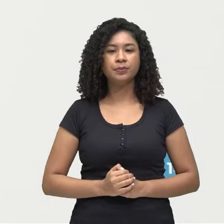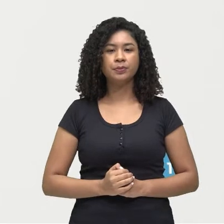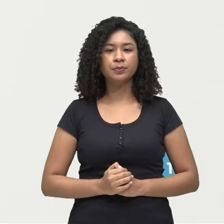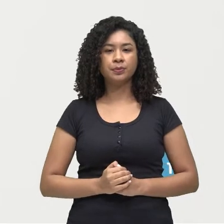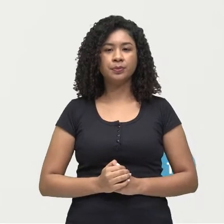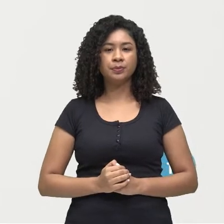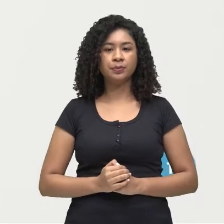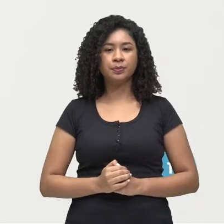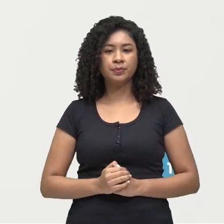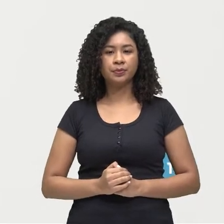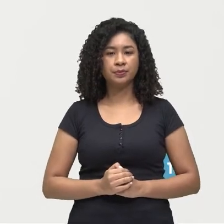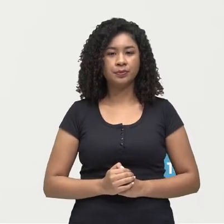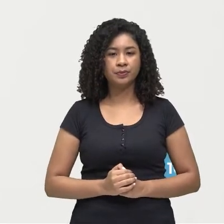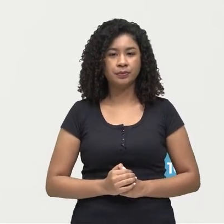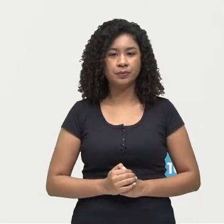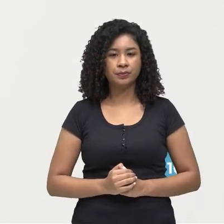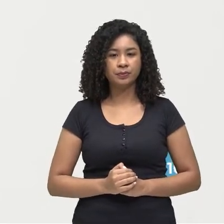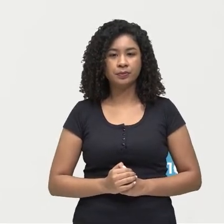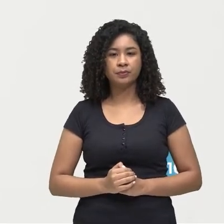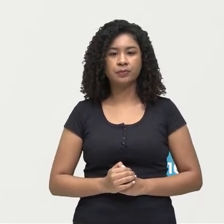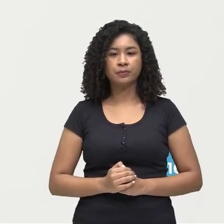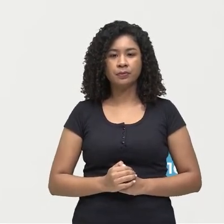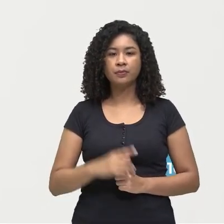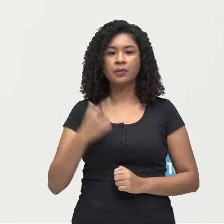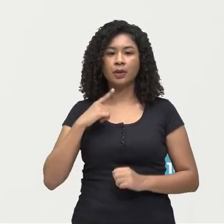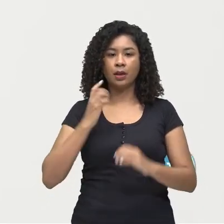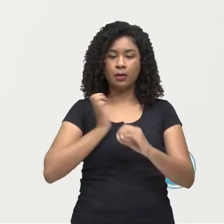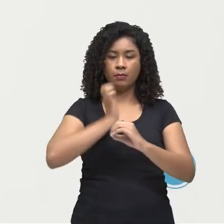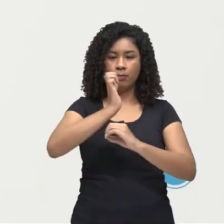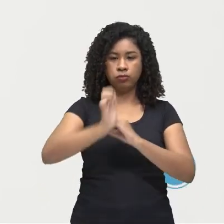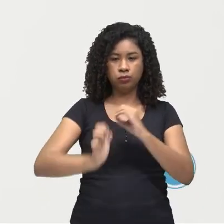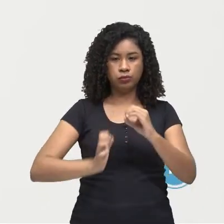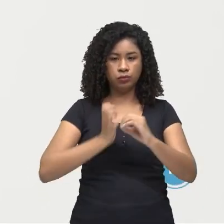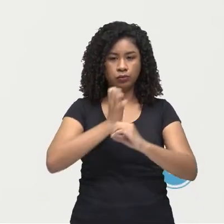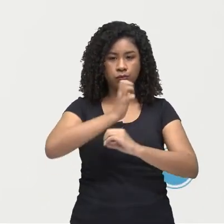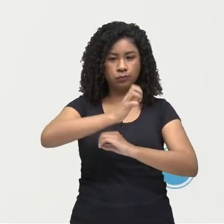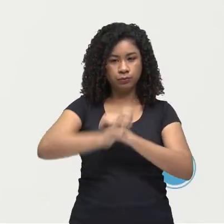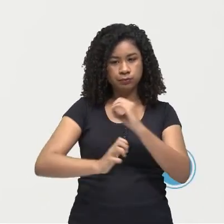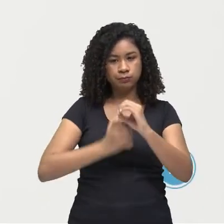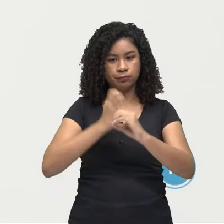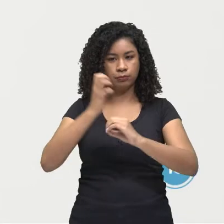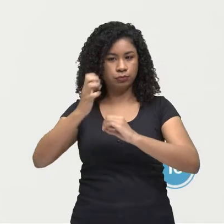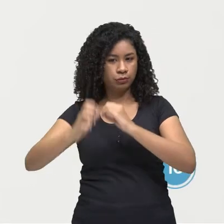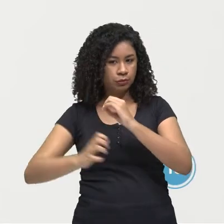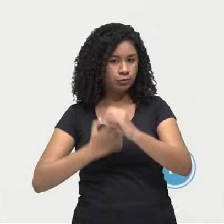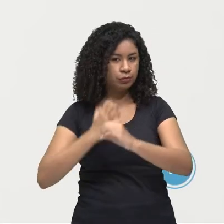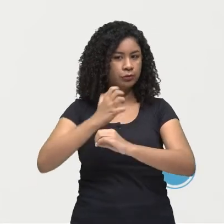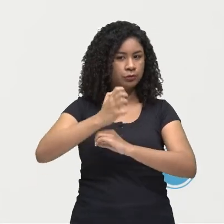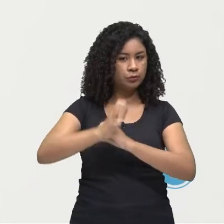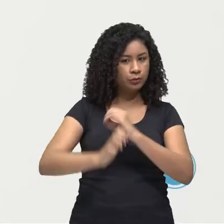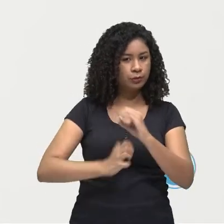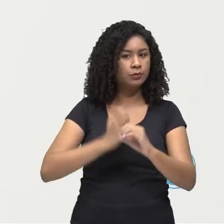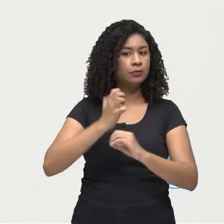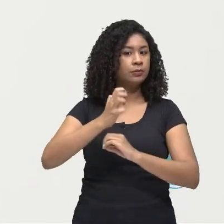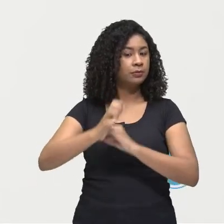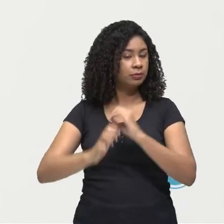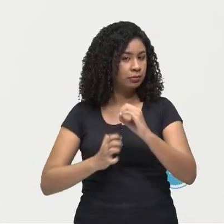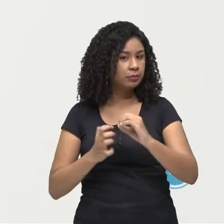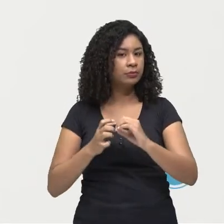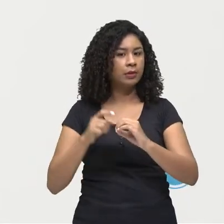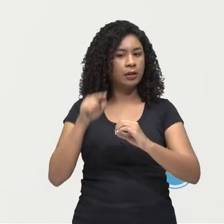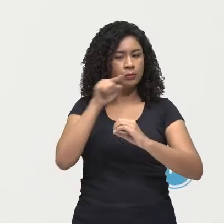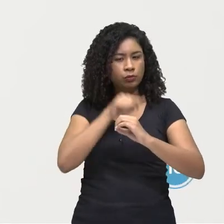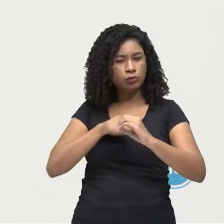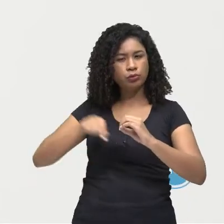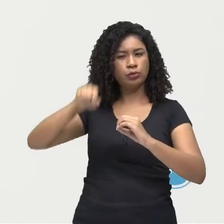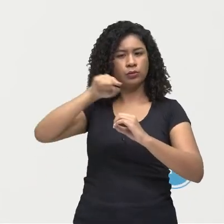são os nêutrons, e na eletrosfera eu tenho os elétrons que estão em camadas, né? Como você pode observar, esse